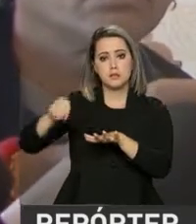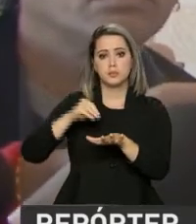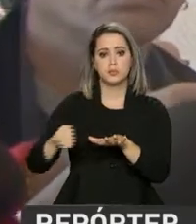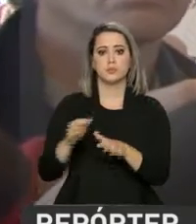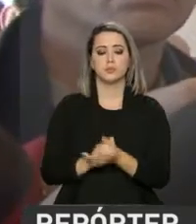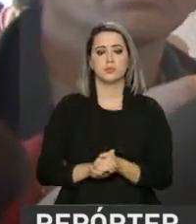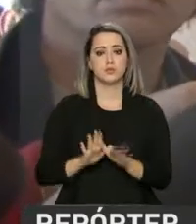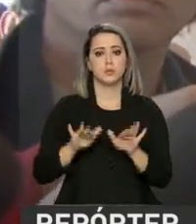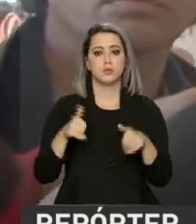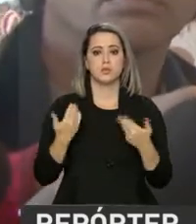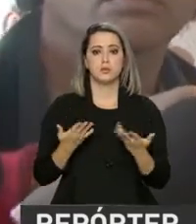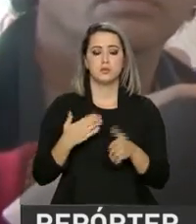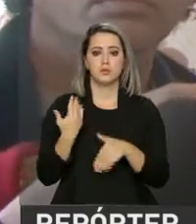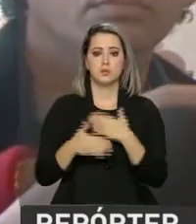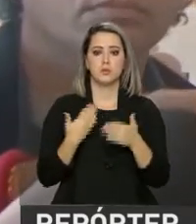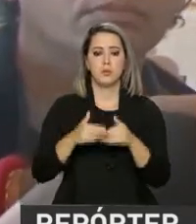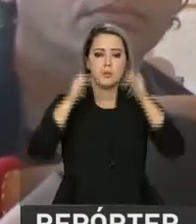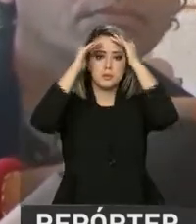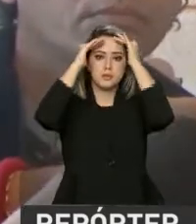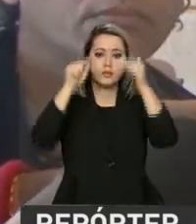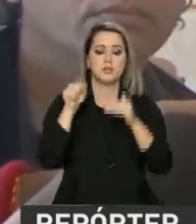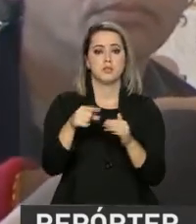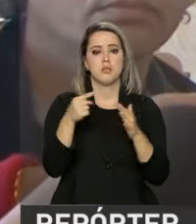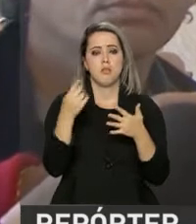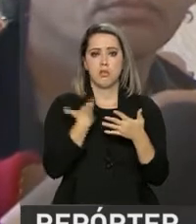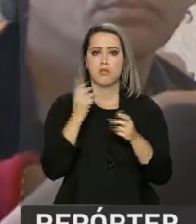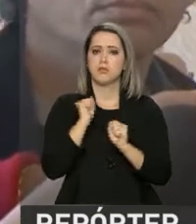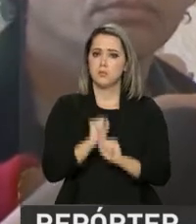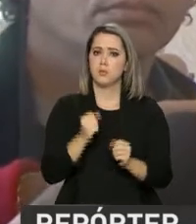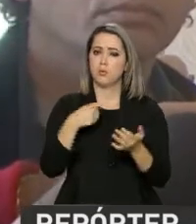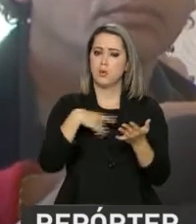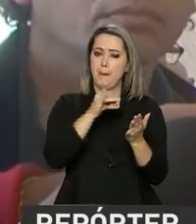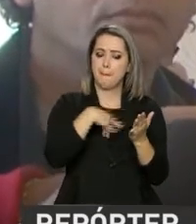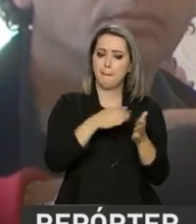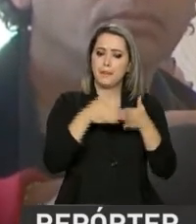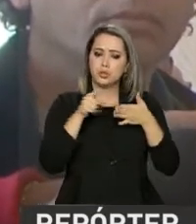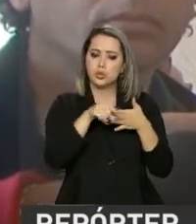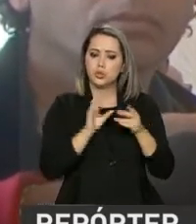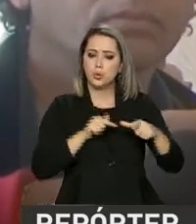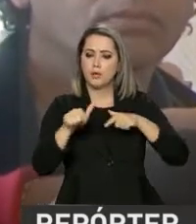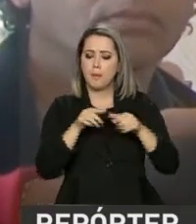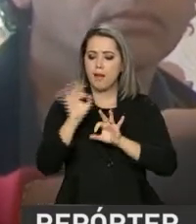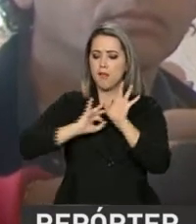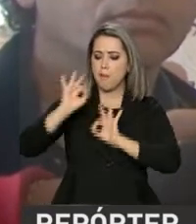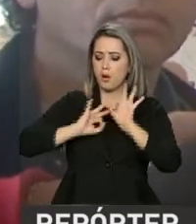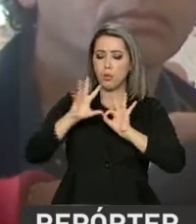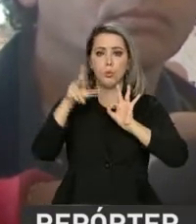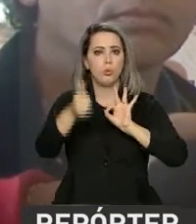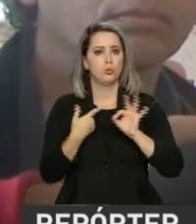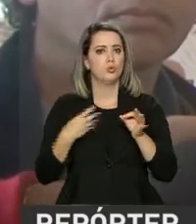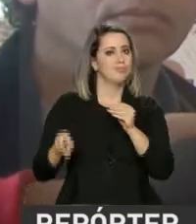à partir do cumprimento desta etapa de informação dos pedidos dos planos de trabalho da alimentação